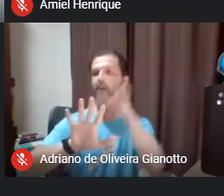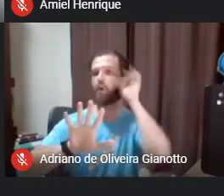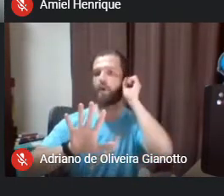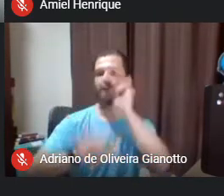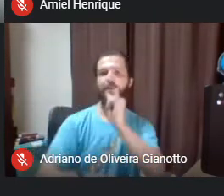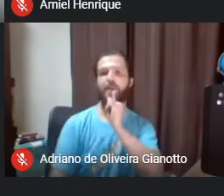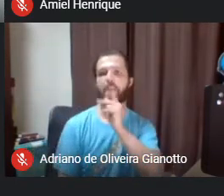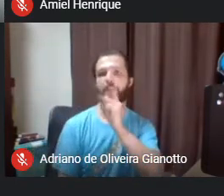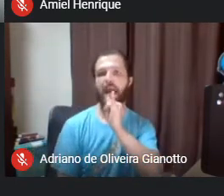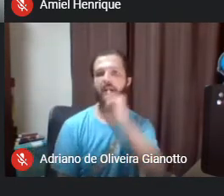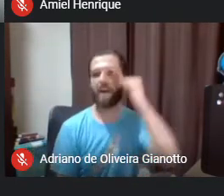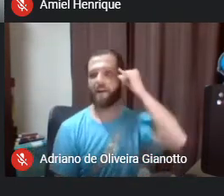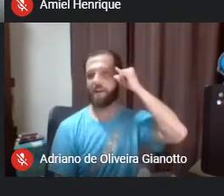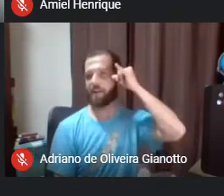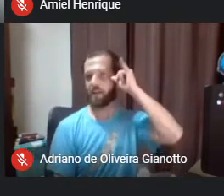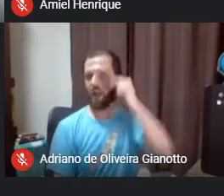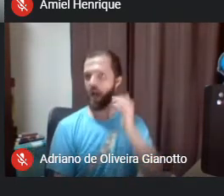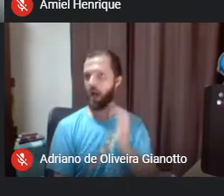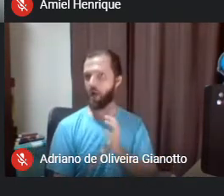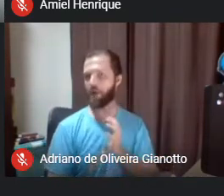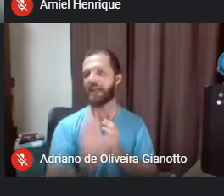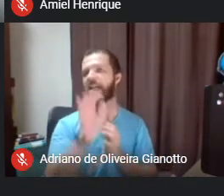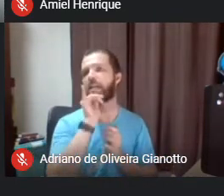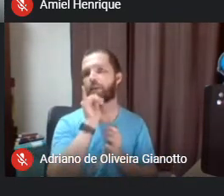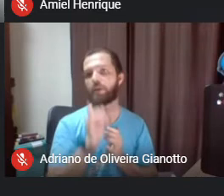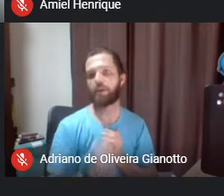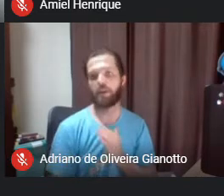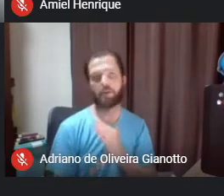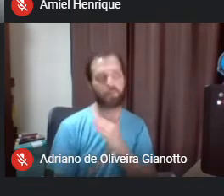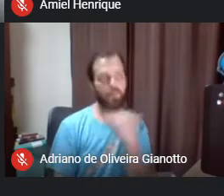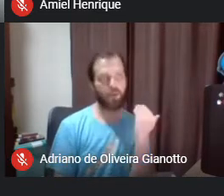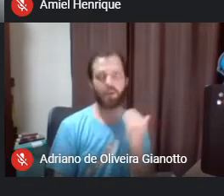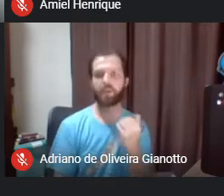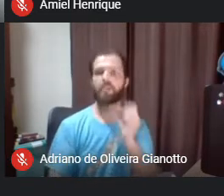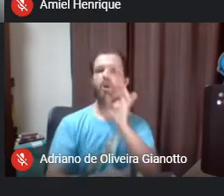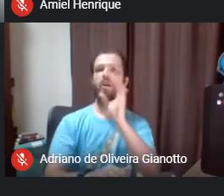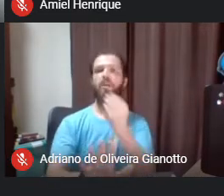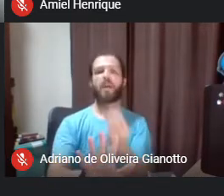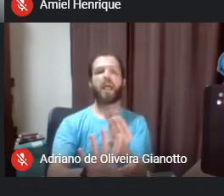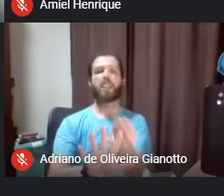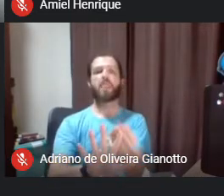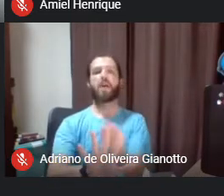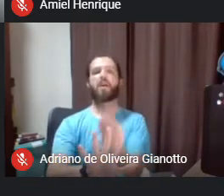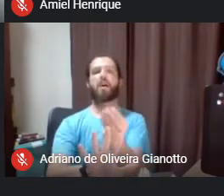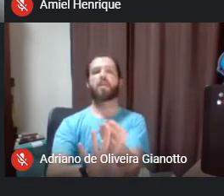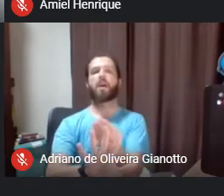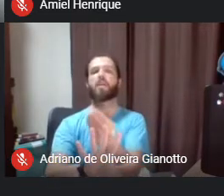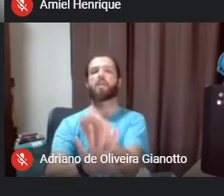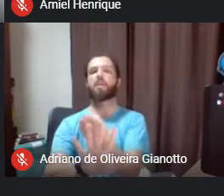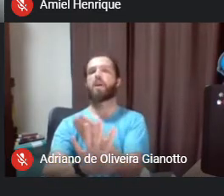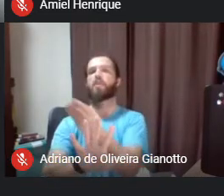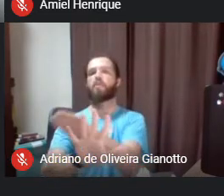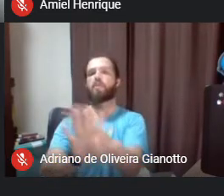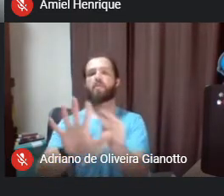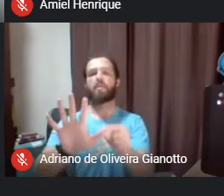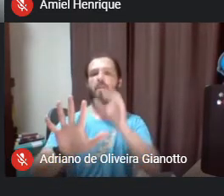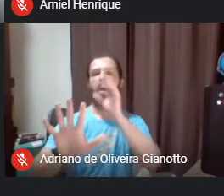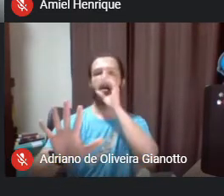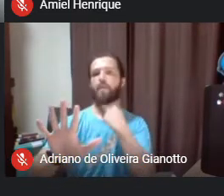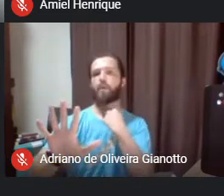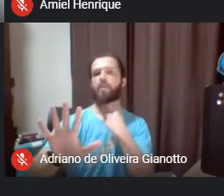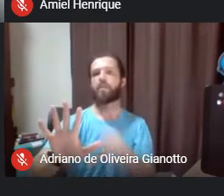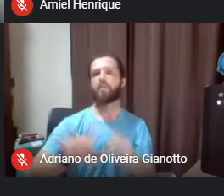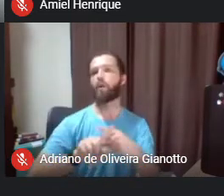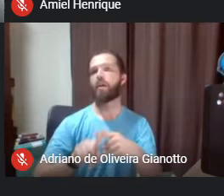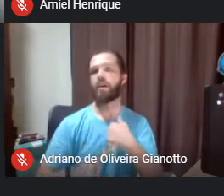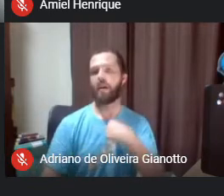lá 5 irmãos, né, onde um surdo e 4 ouvintes, alguém da família morresse, a herança